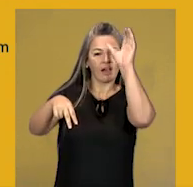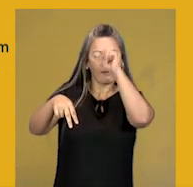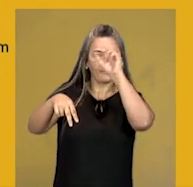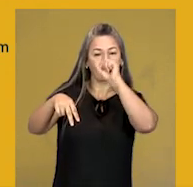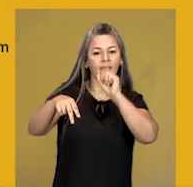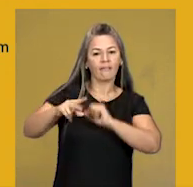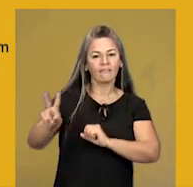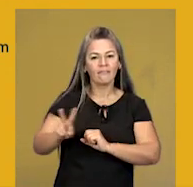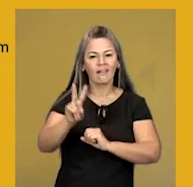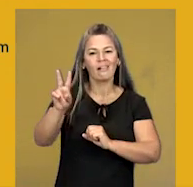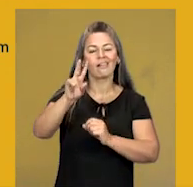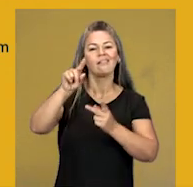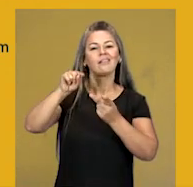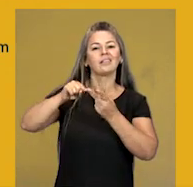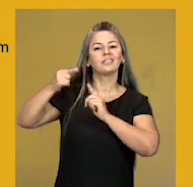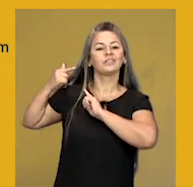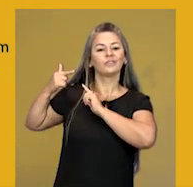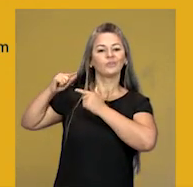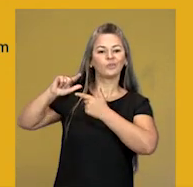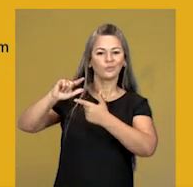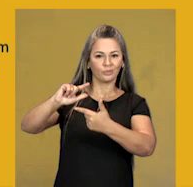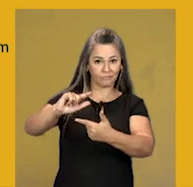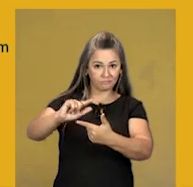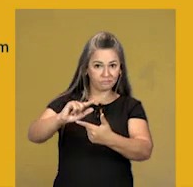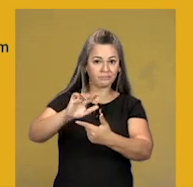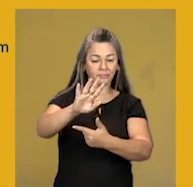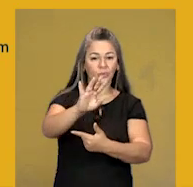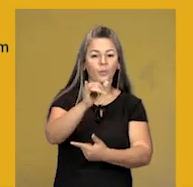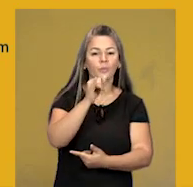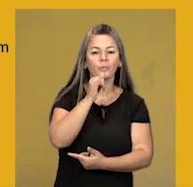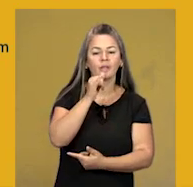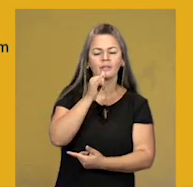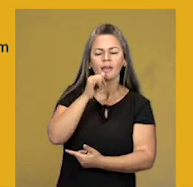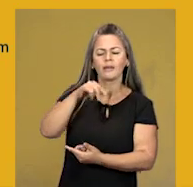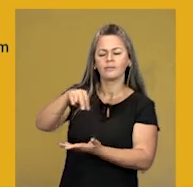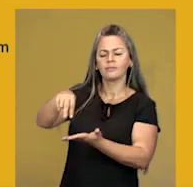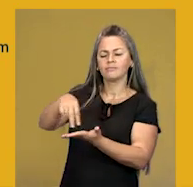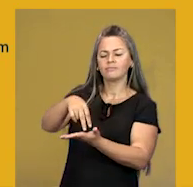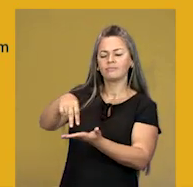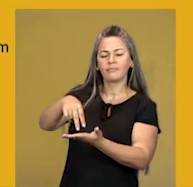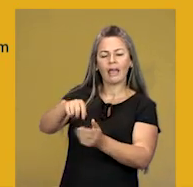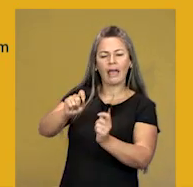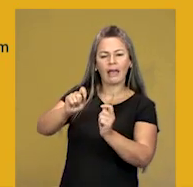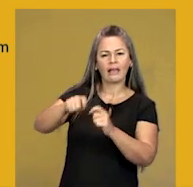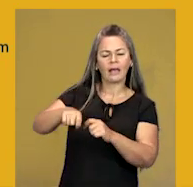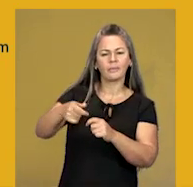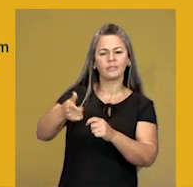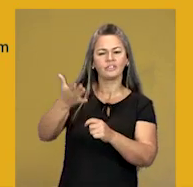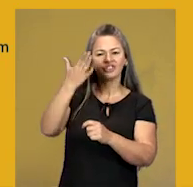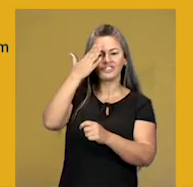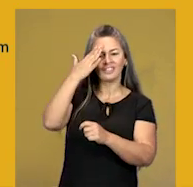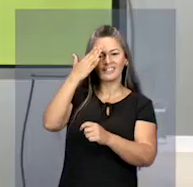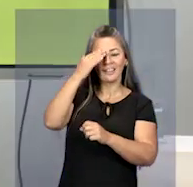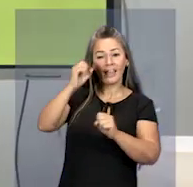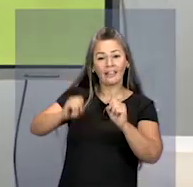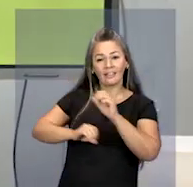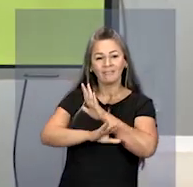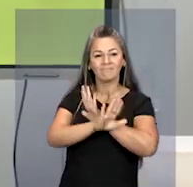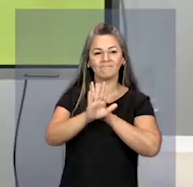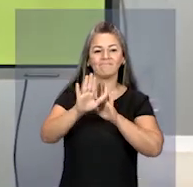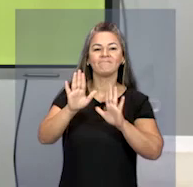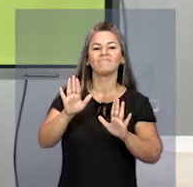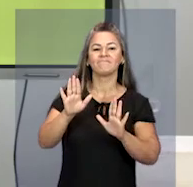dança ela pode promover uma abertura ao estranho e ao subjetivo. Como que pra gente